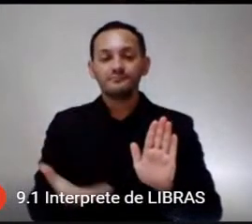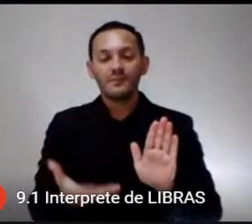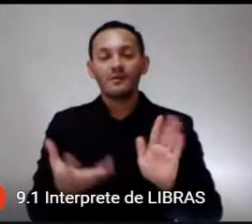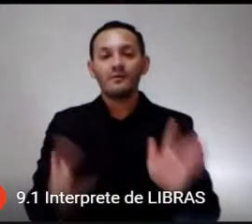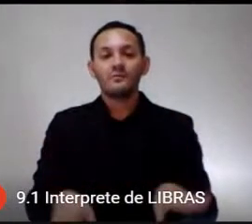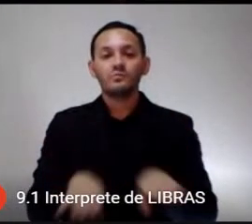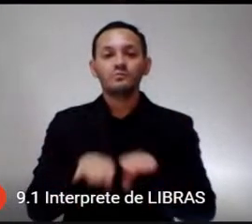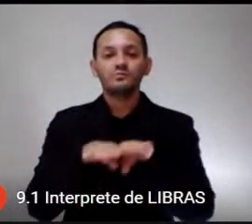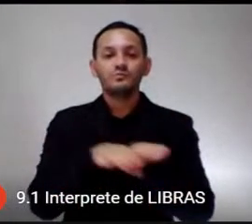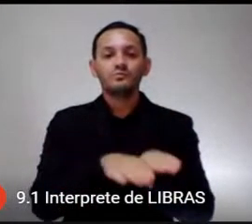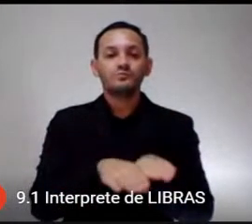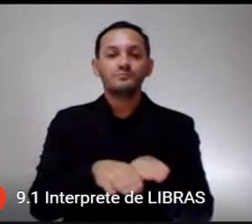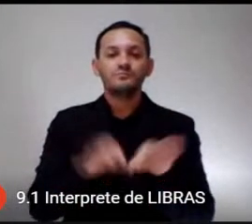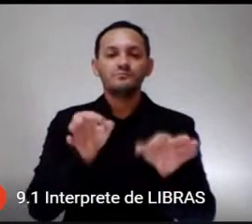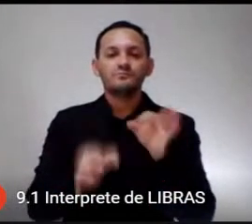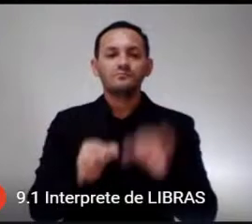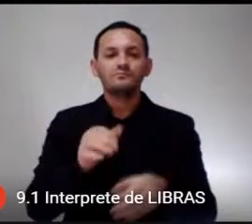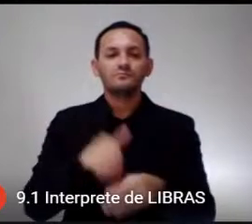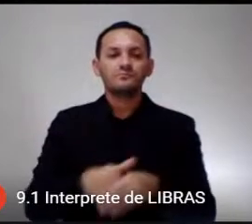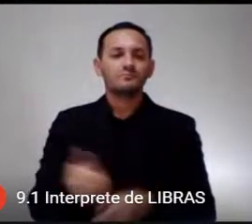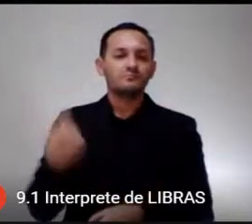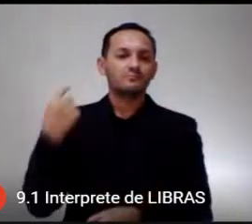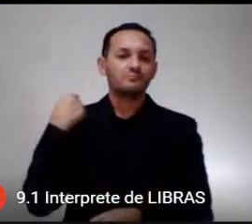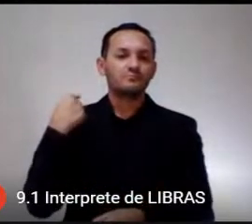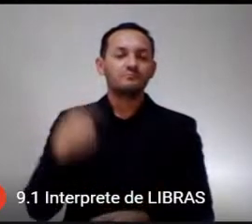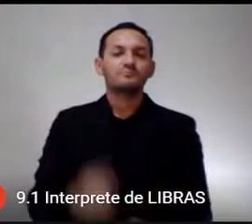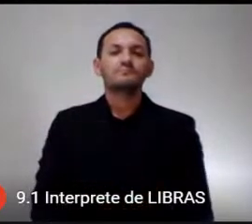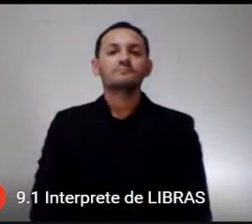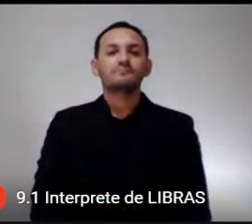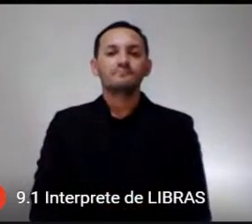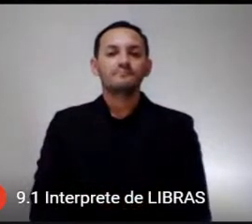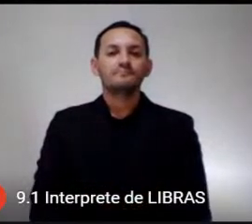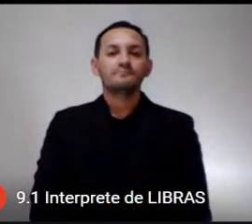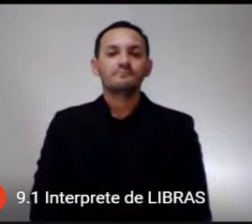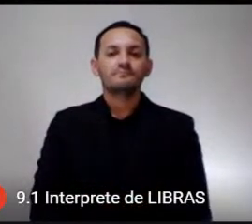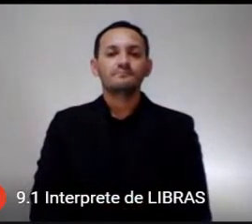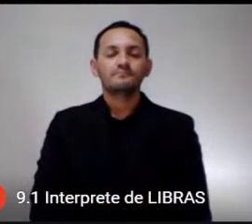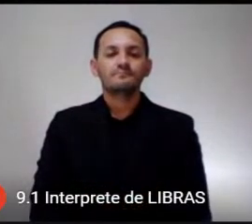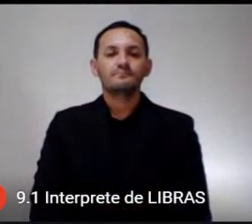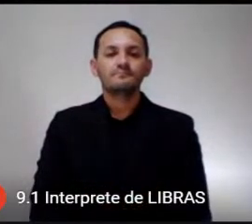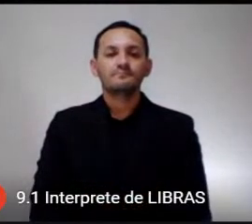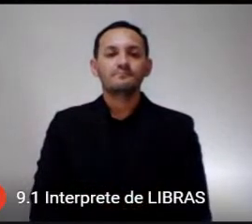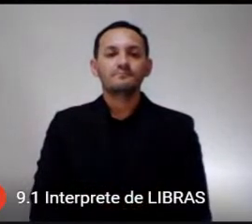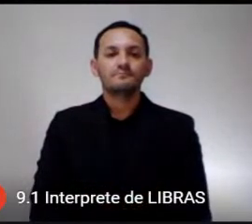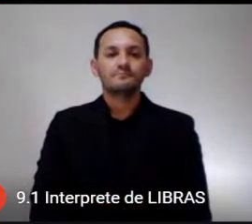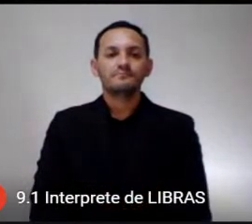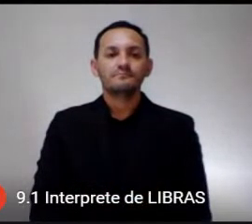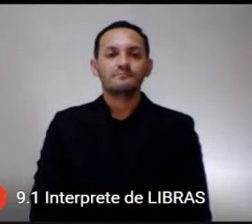jurídica dos precedentes da casa, eu vou acompanhar a divergência.